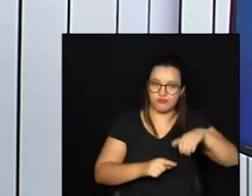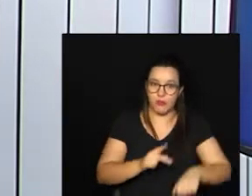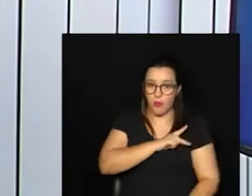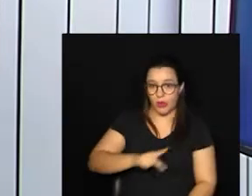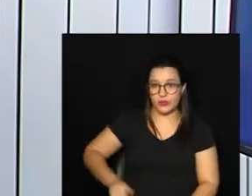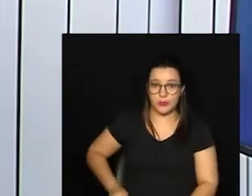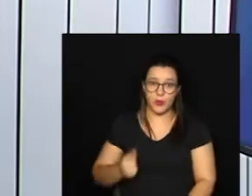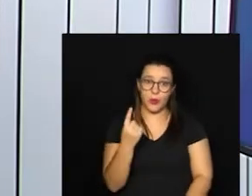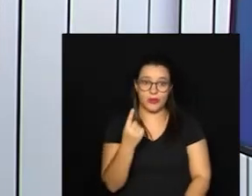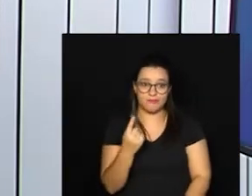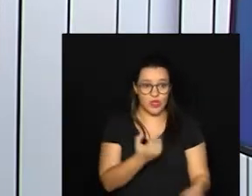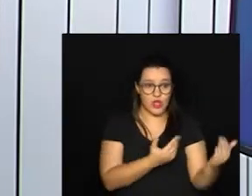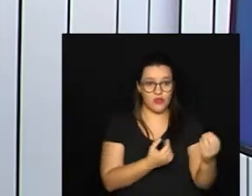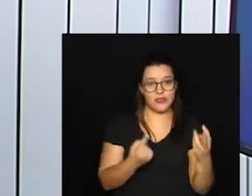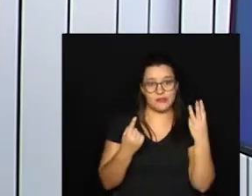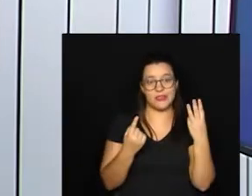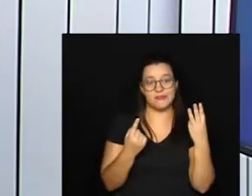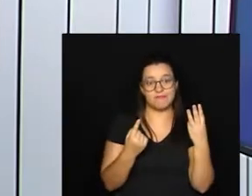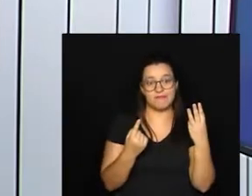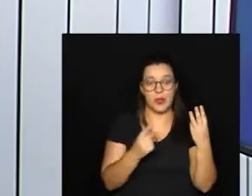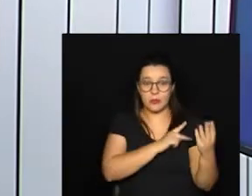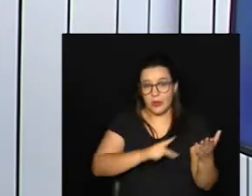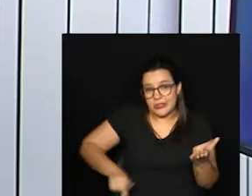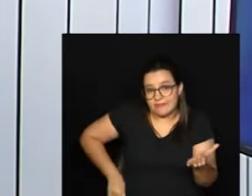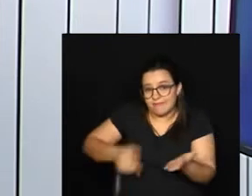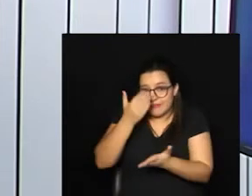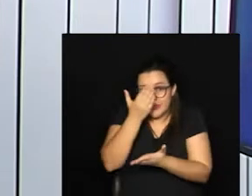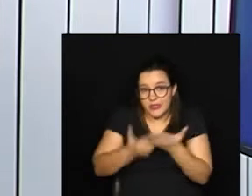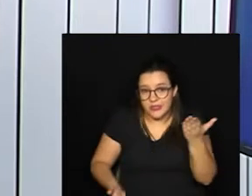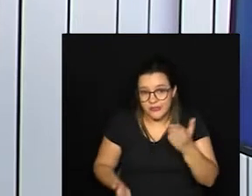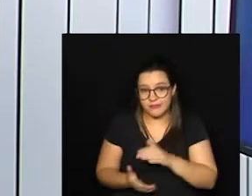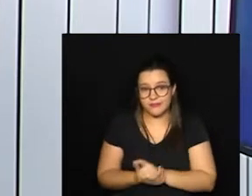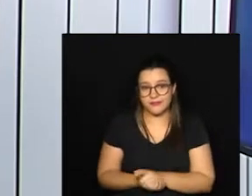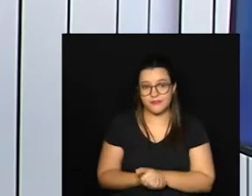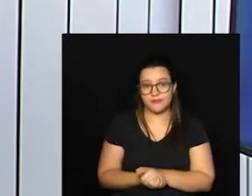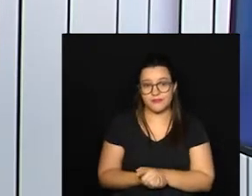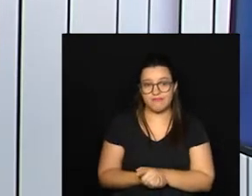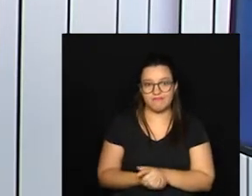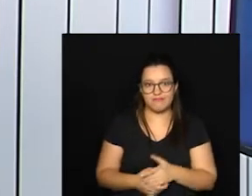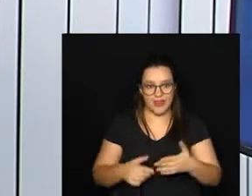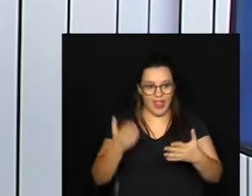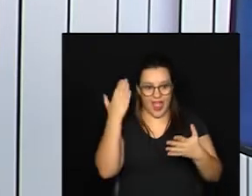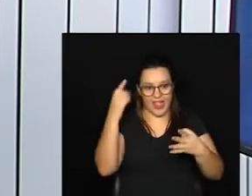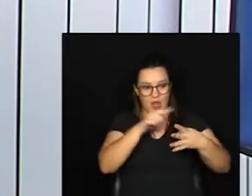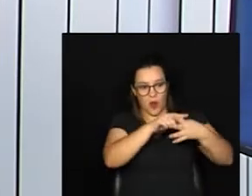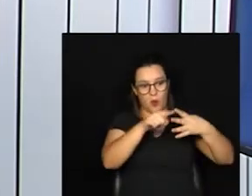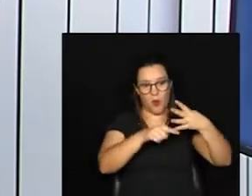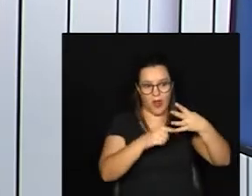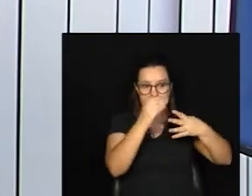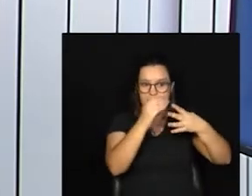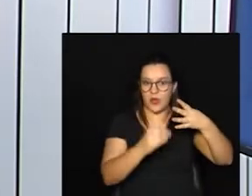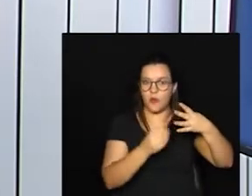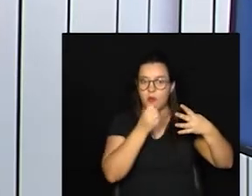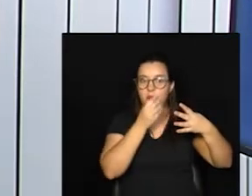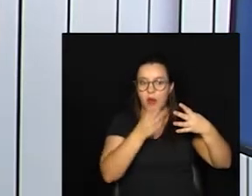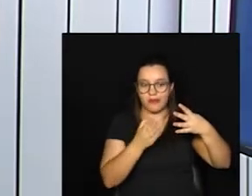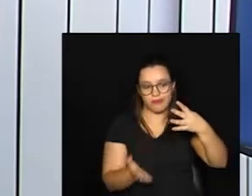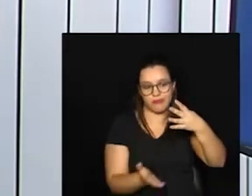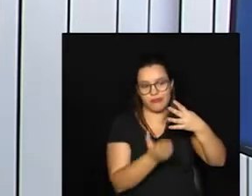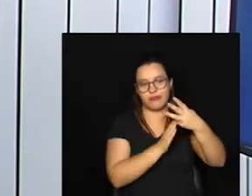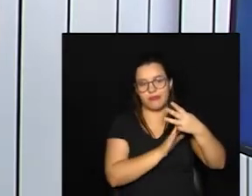1, Juventude 3. E o que que aconteceu com a tabela de classificação? A Ponte saiu do G4 e inverteu.